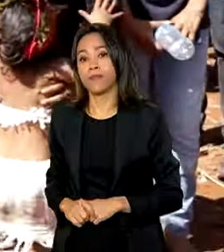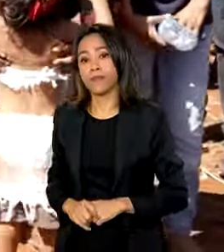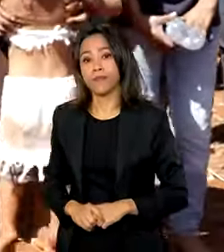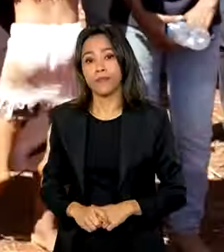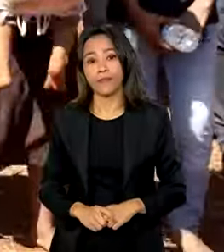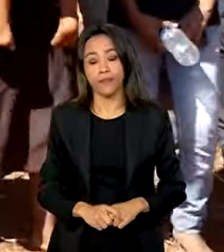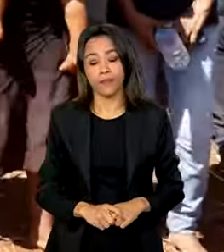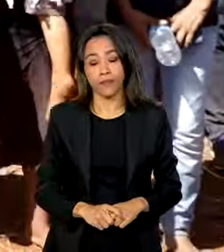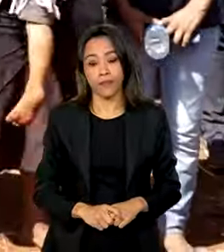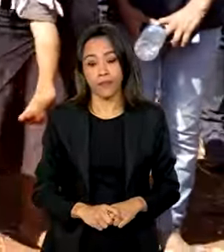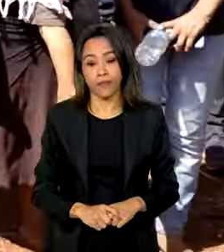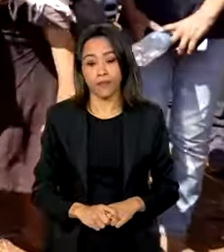Obrigado.